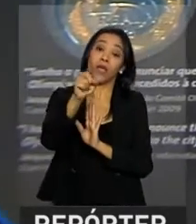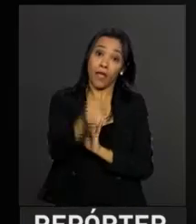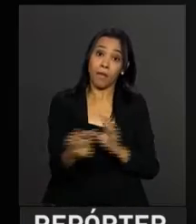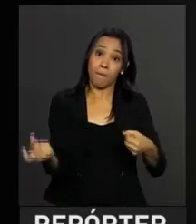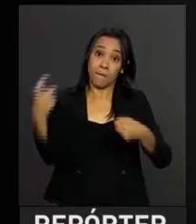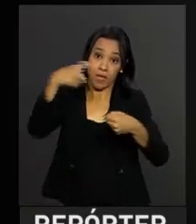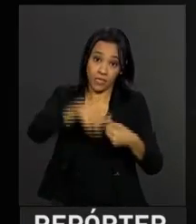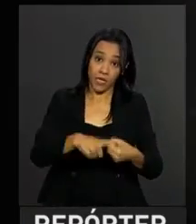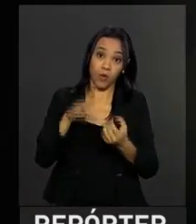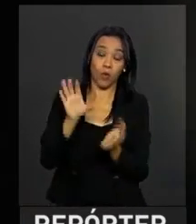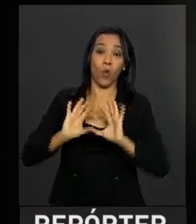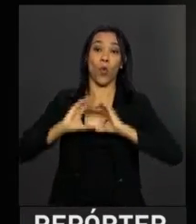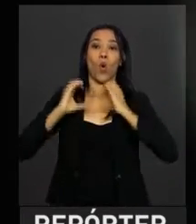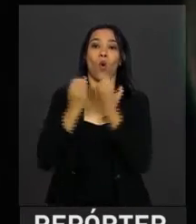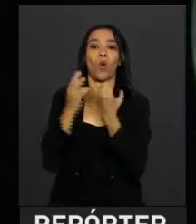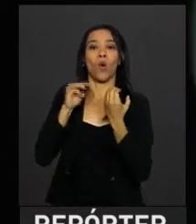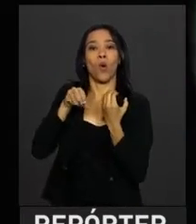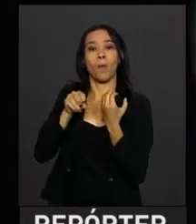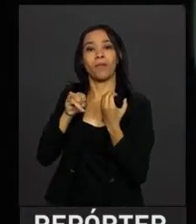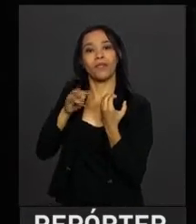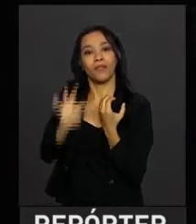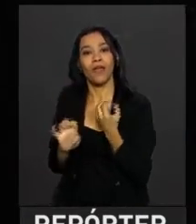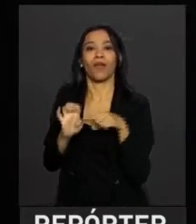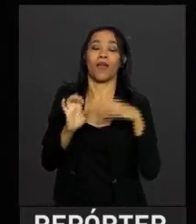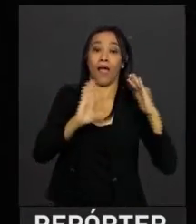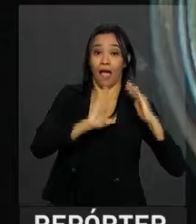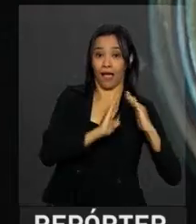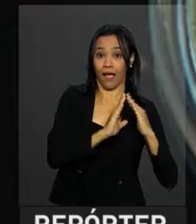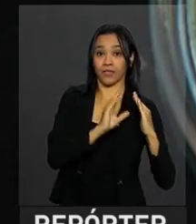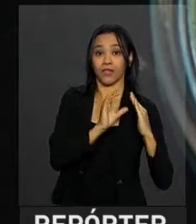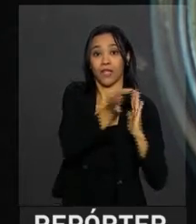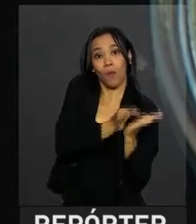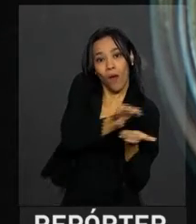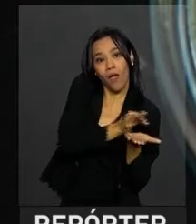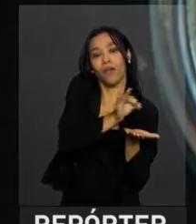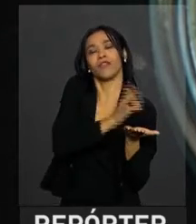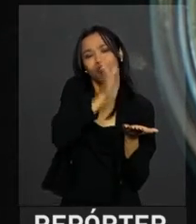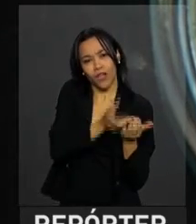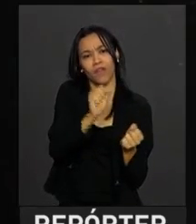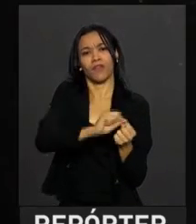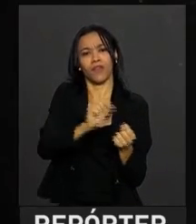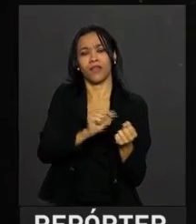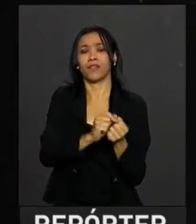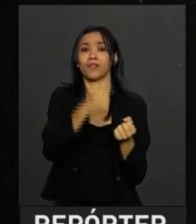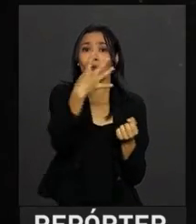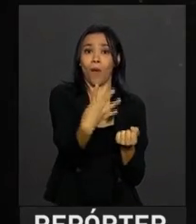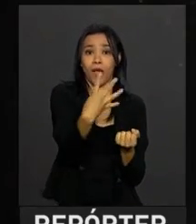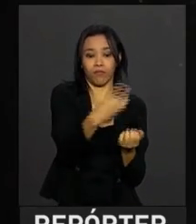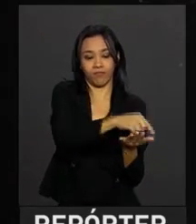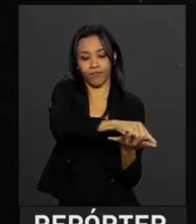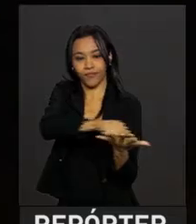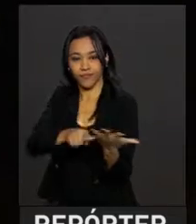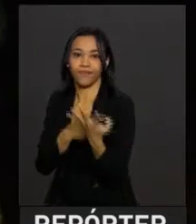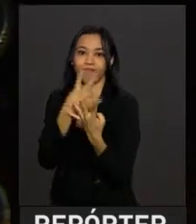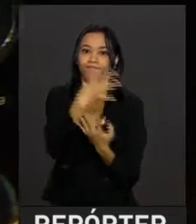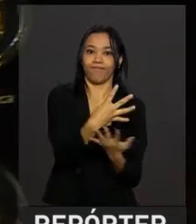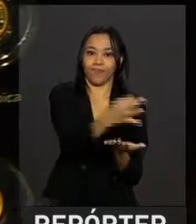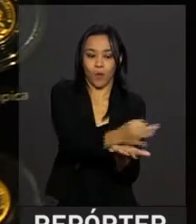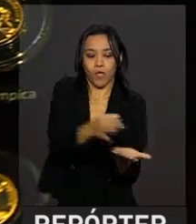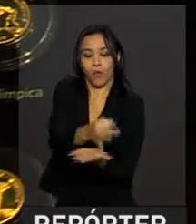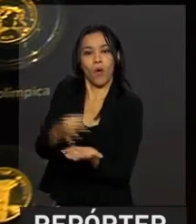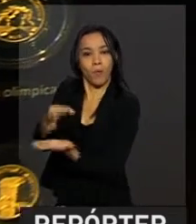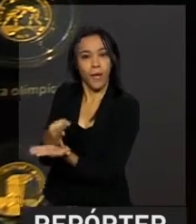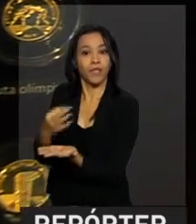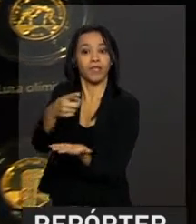o organizador dos jogos a casa da moeda do brasil já fabricou também quatro conjuntos de moedas colecionáveis